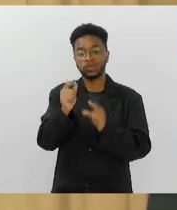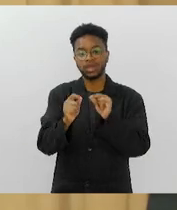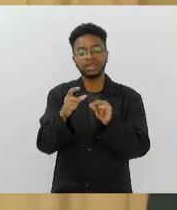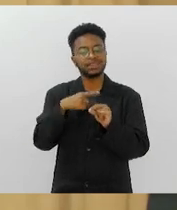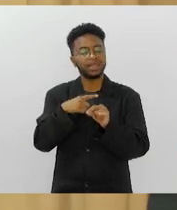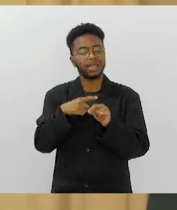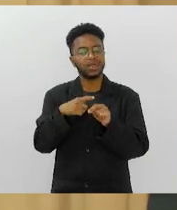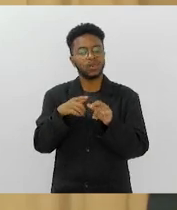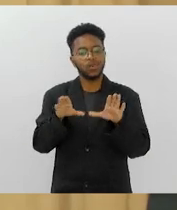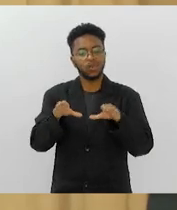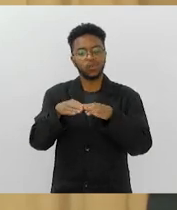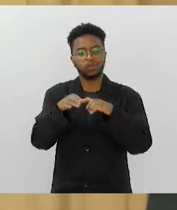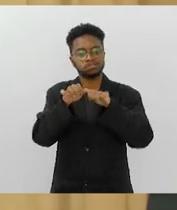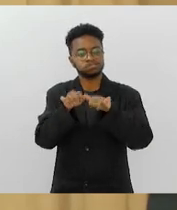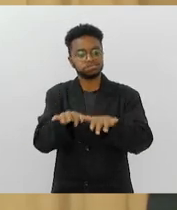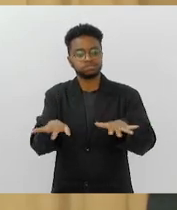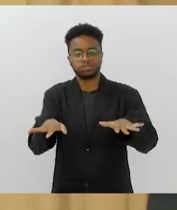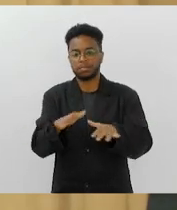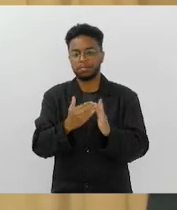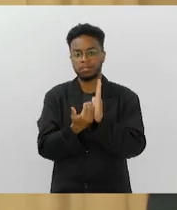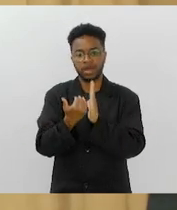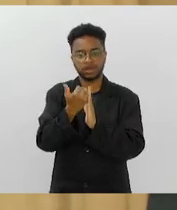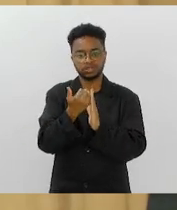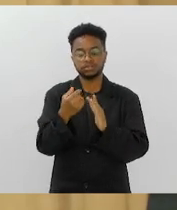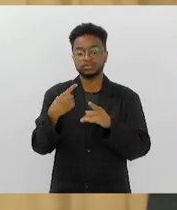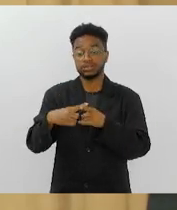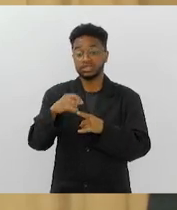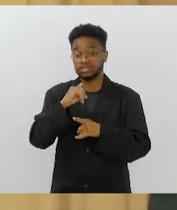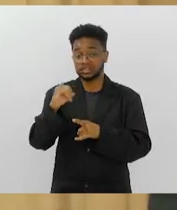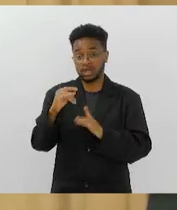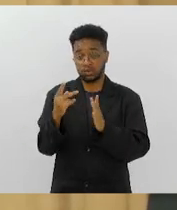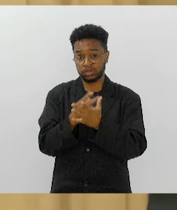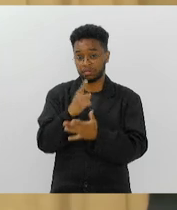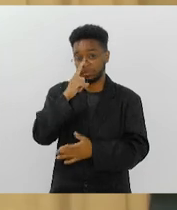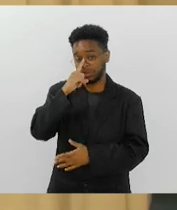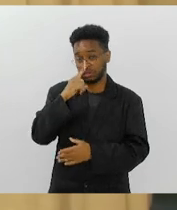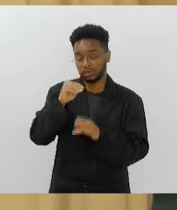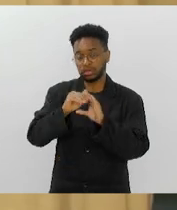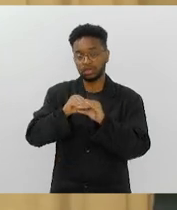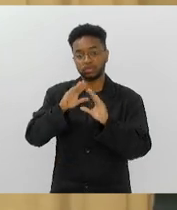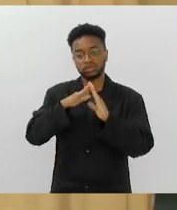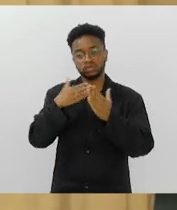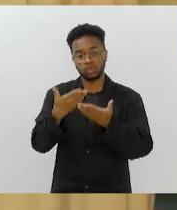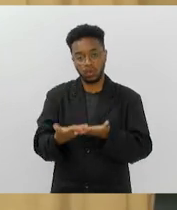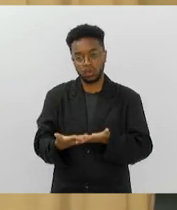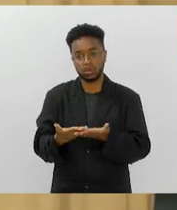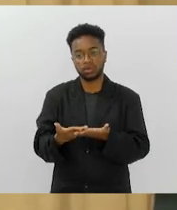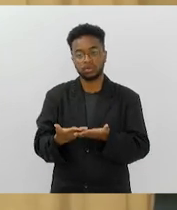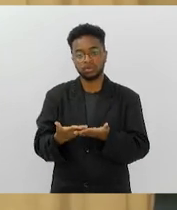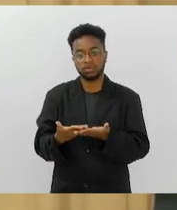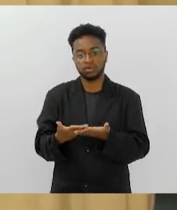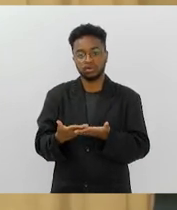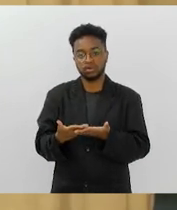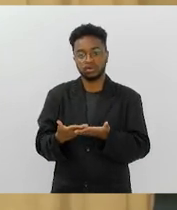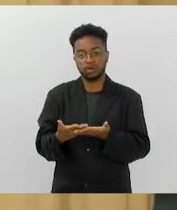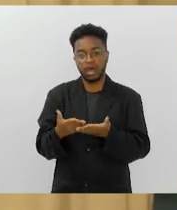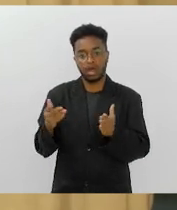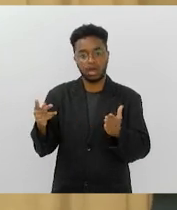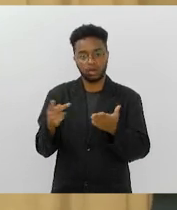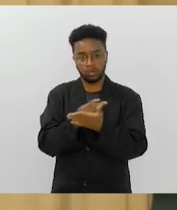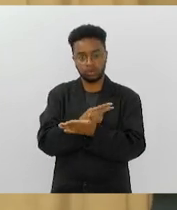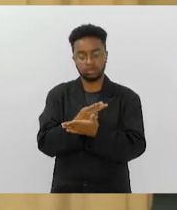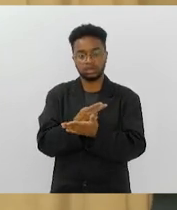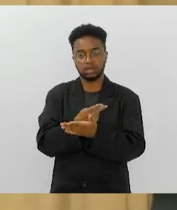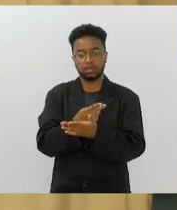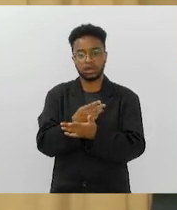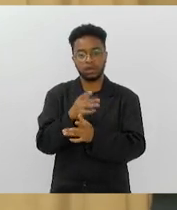capilaridade. Nós podemos, na época das ameaças aos colégios, lá no primeiro episódio de ameaças aos colégios,